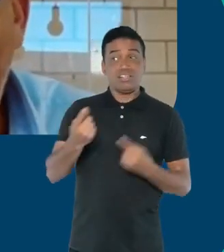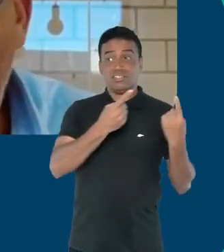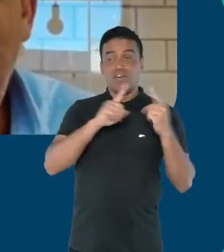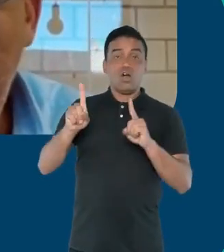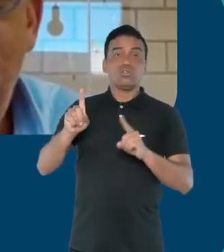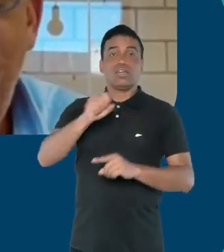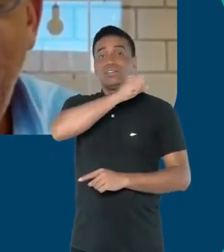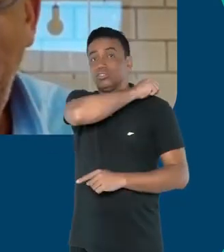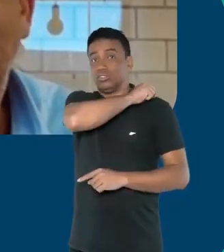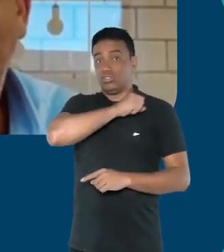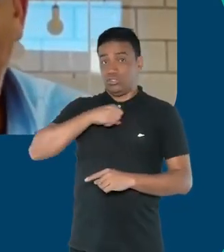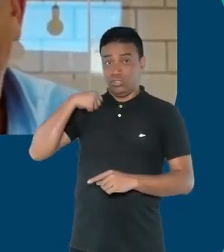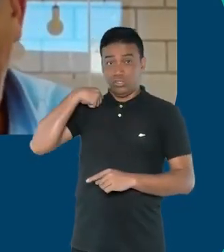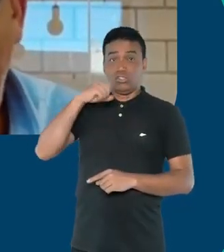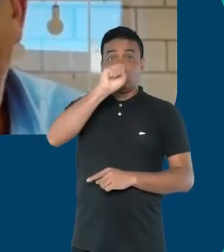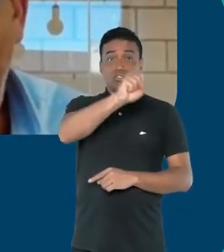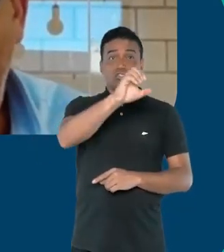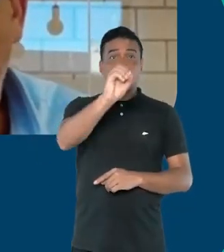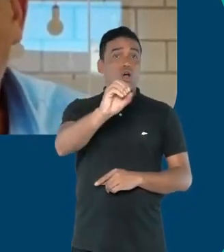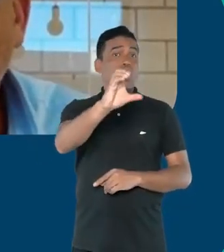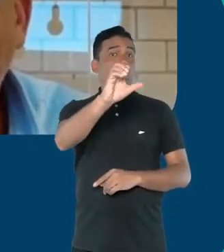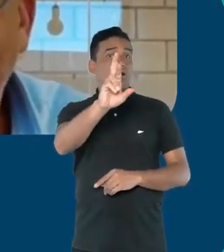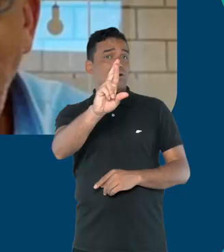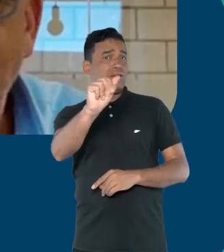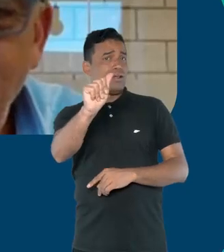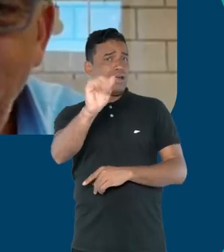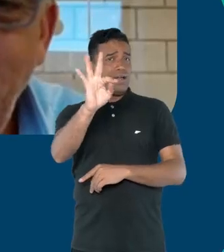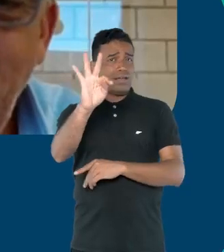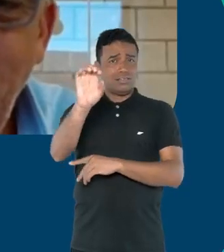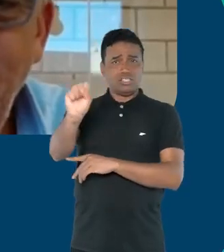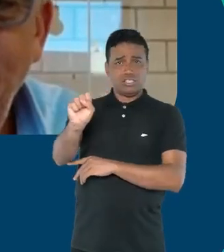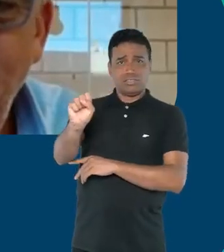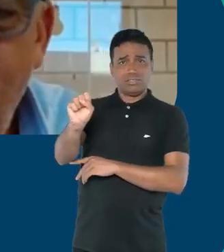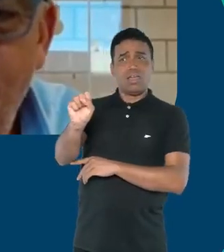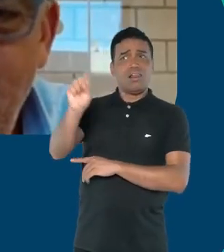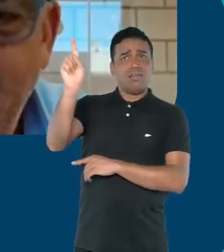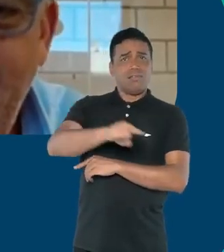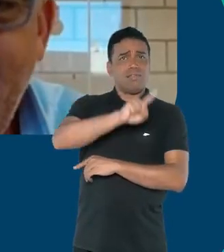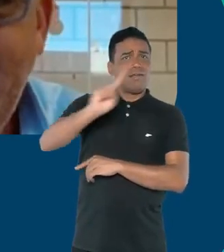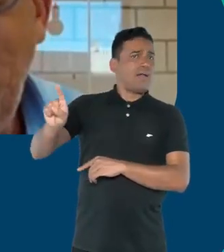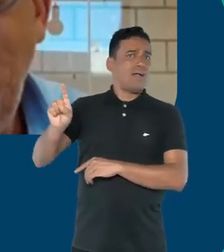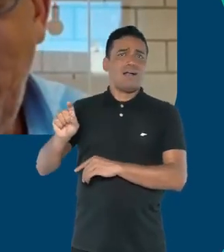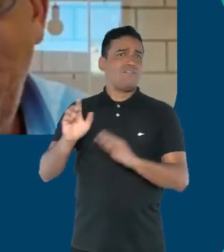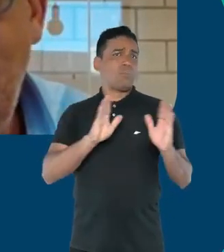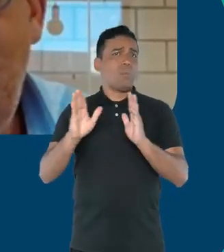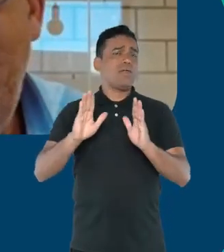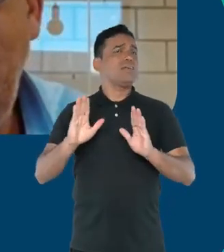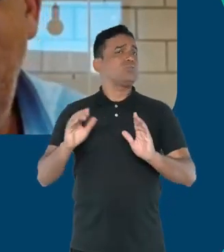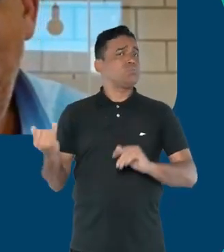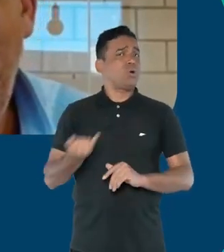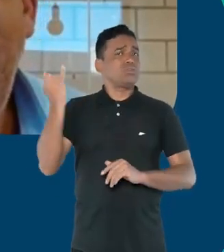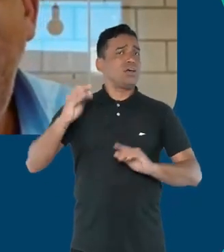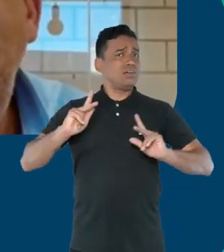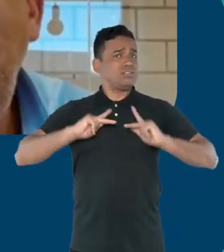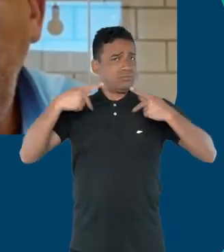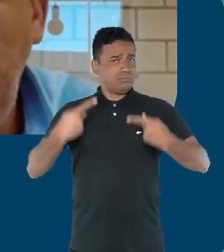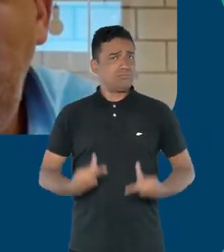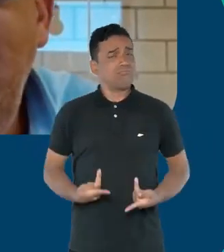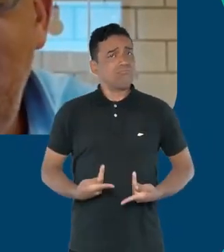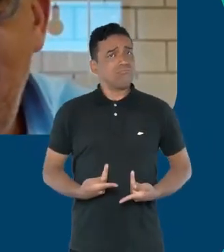ele negava uma parte importante do homem, né? Que são a sua parte